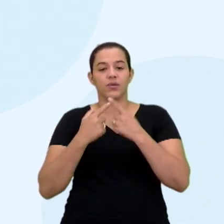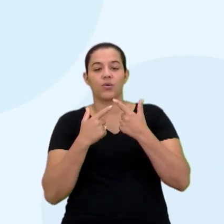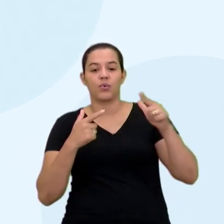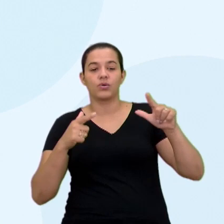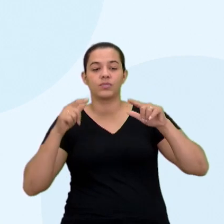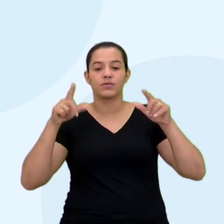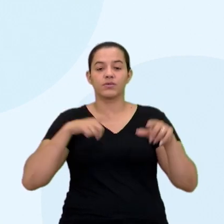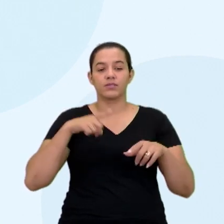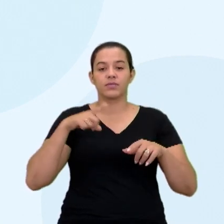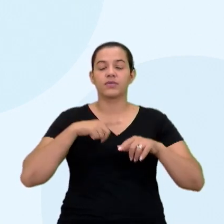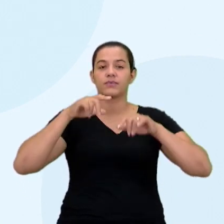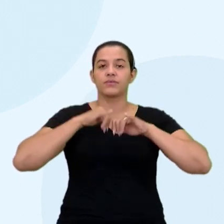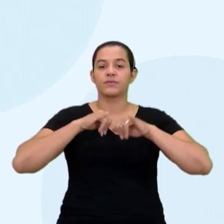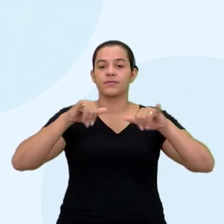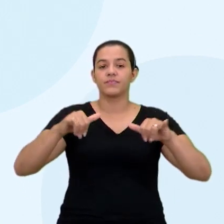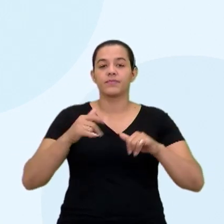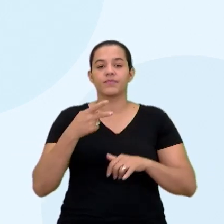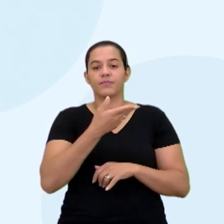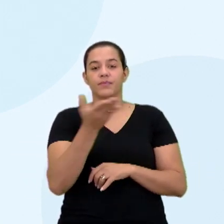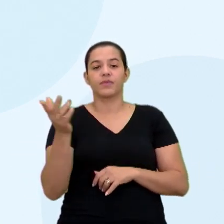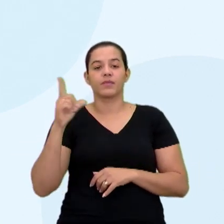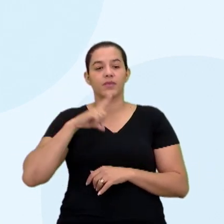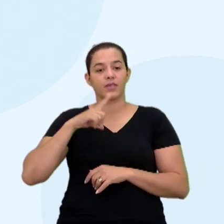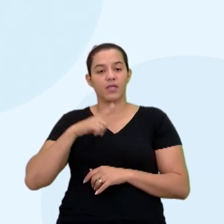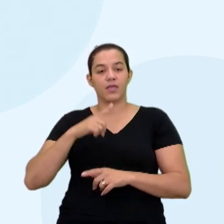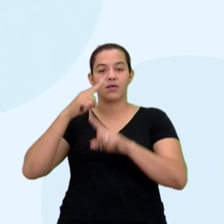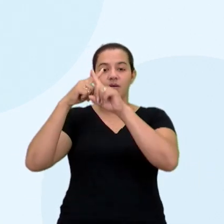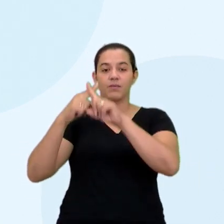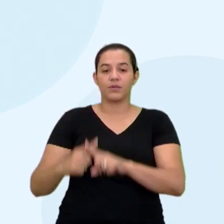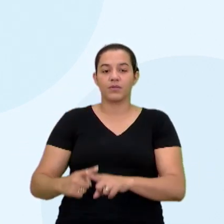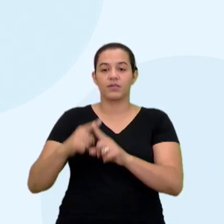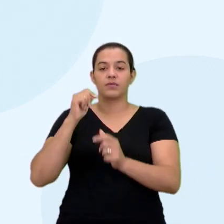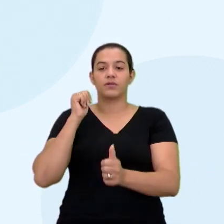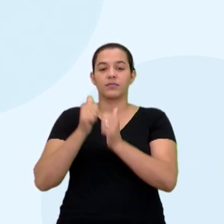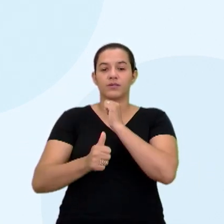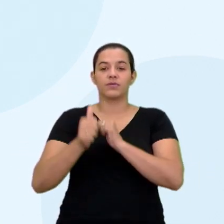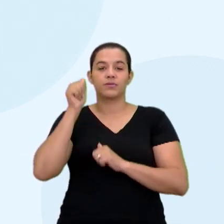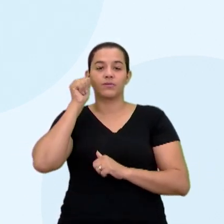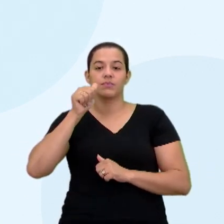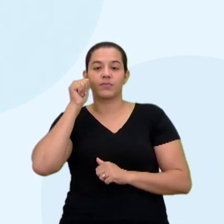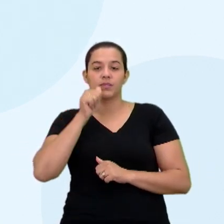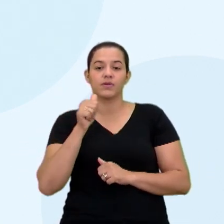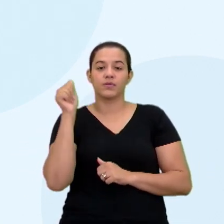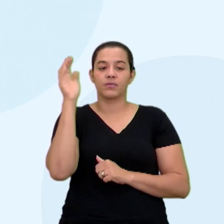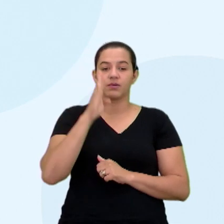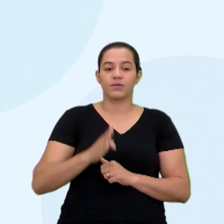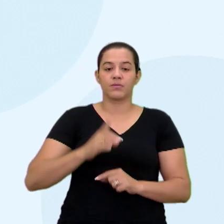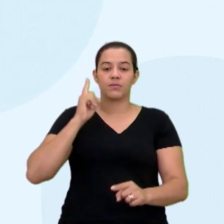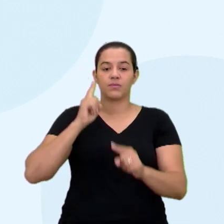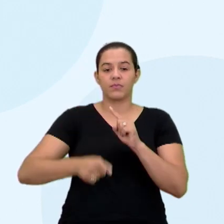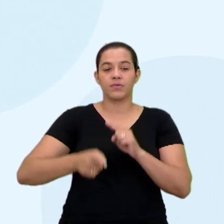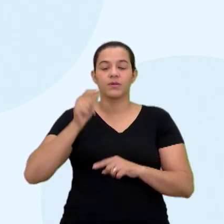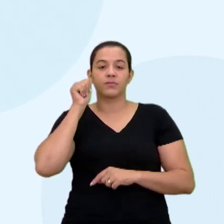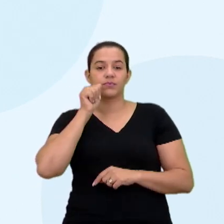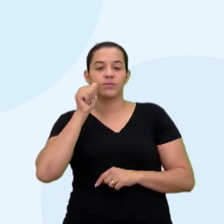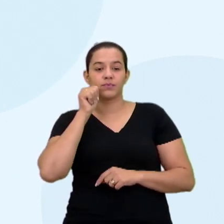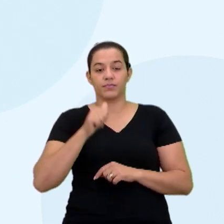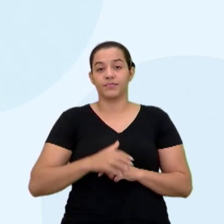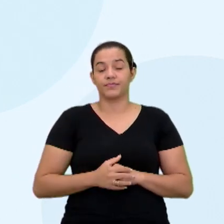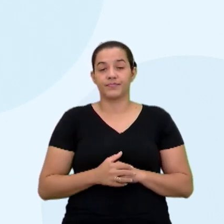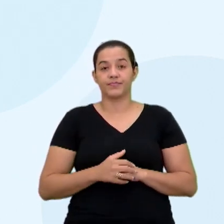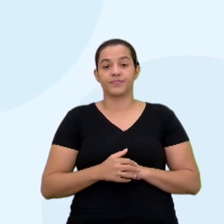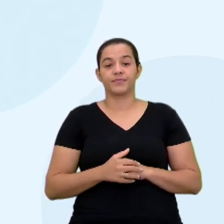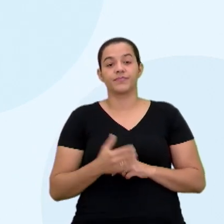onde é que foi que saiu, que fala assim, gente, teve campeonato mundial de futebol feminino e o Brasil. No Brasil proíbe o futebol de mulheres, né? Então